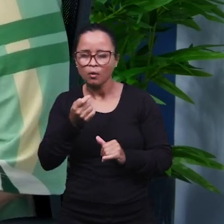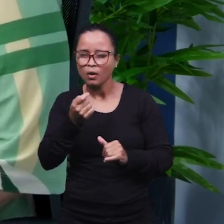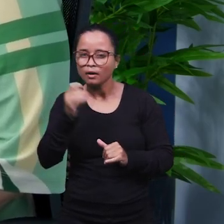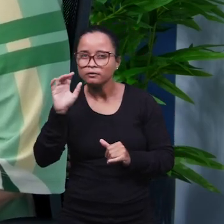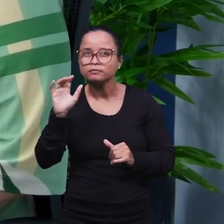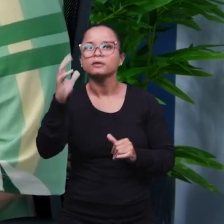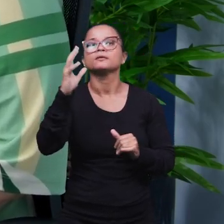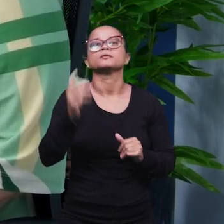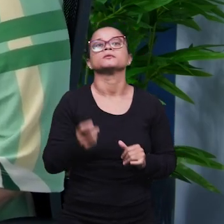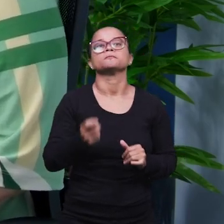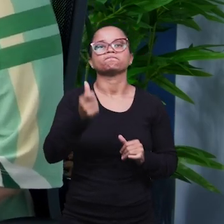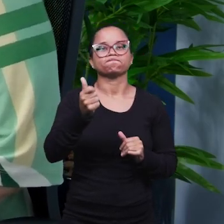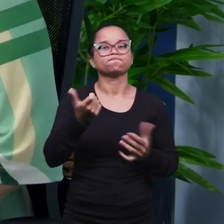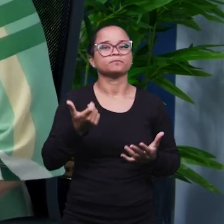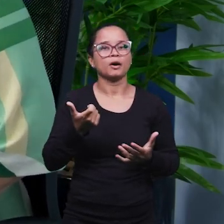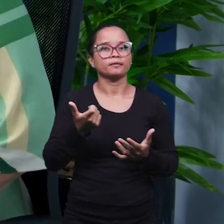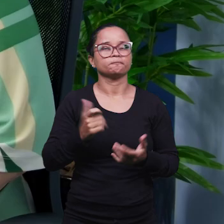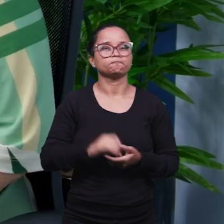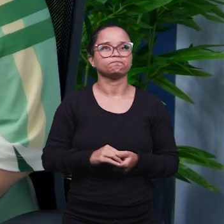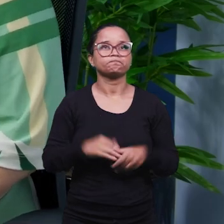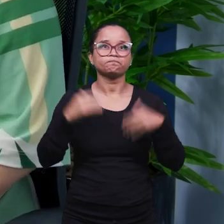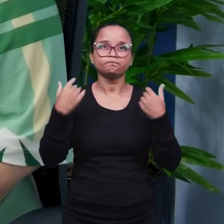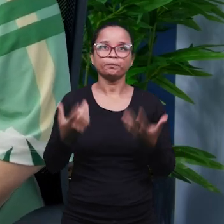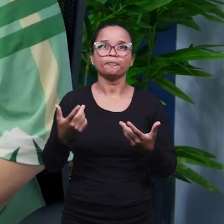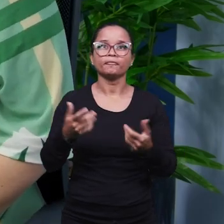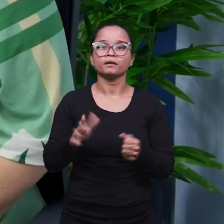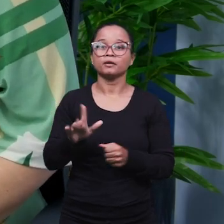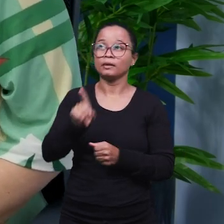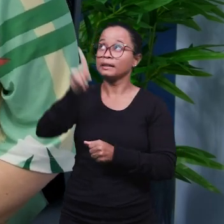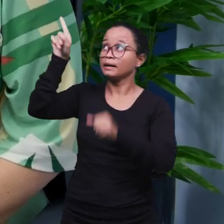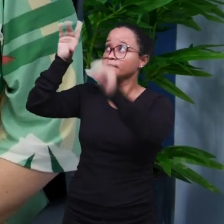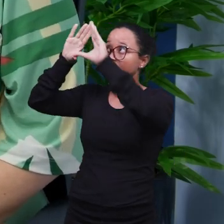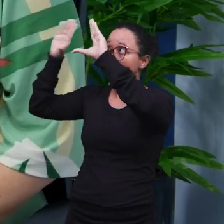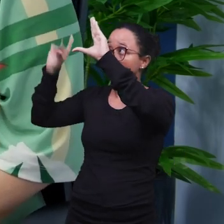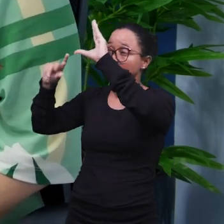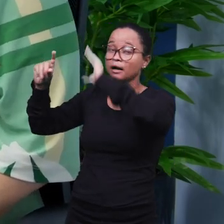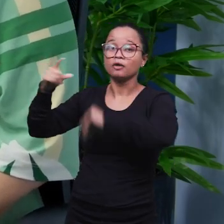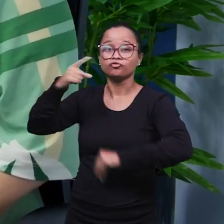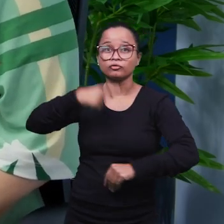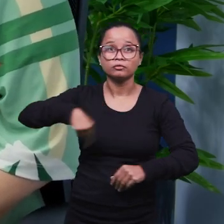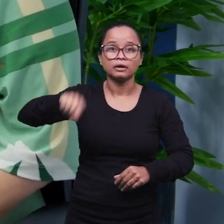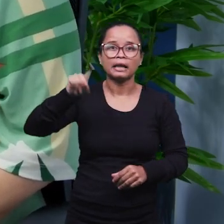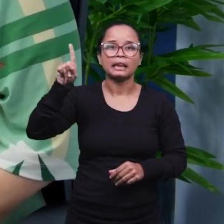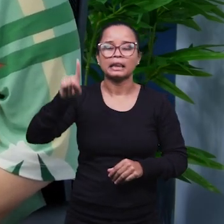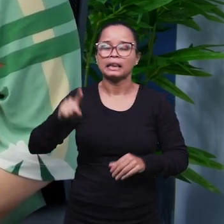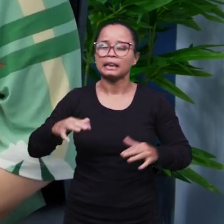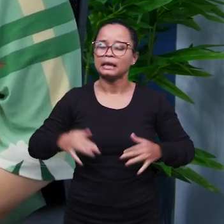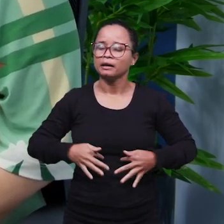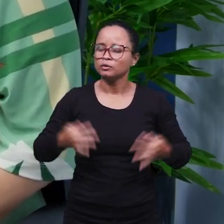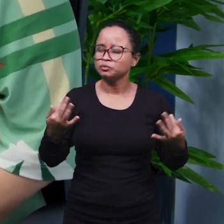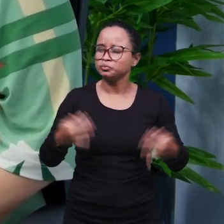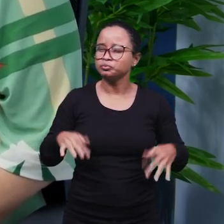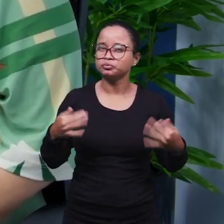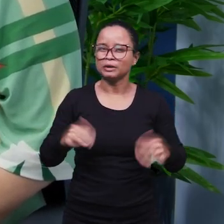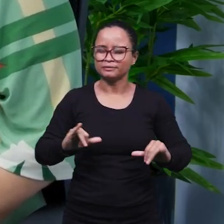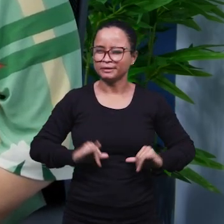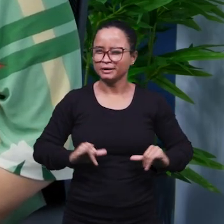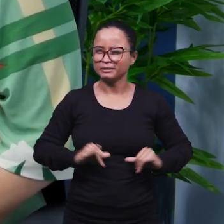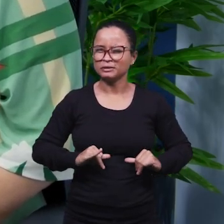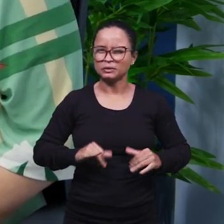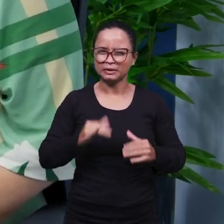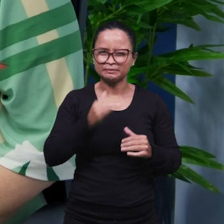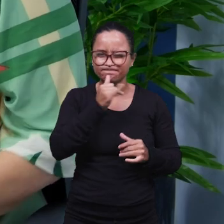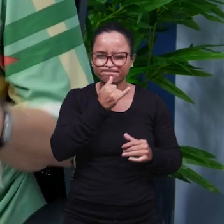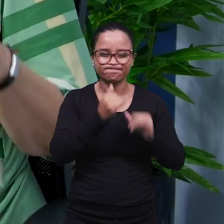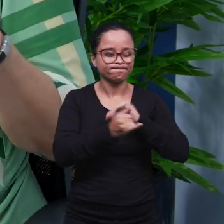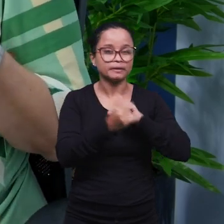próximo. E nesse lugar que nós vamos para o céu, olha, não há dor, não há tristeza, só há